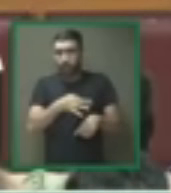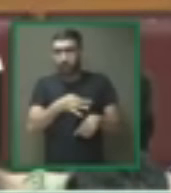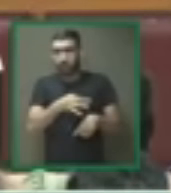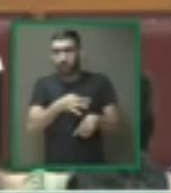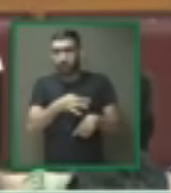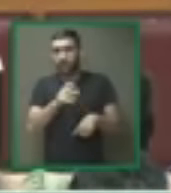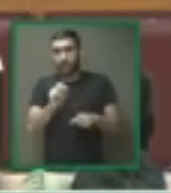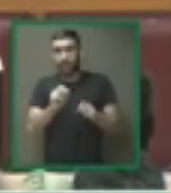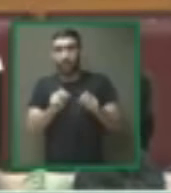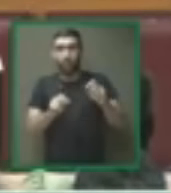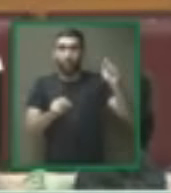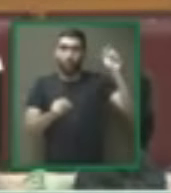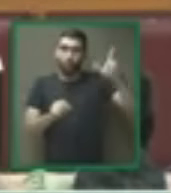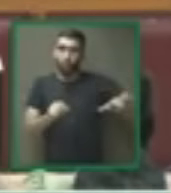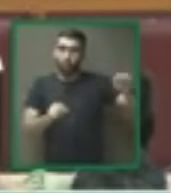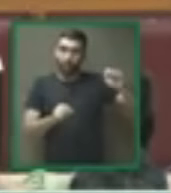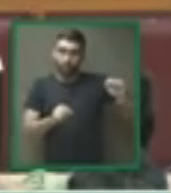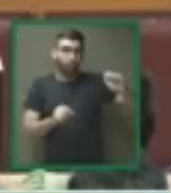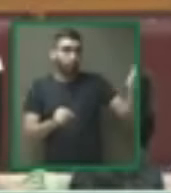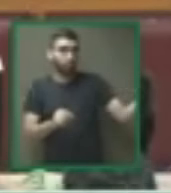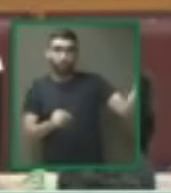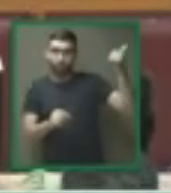o Arthur ligou para o senhor.